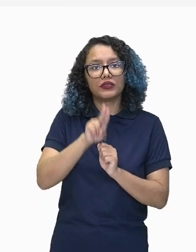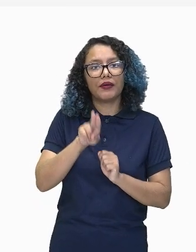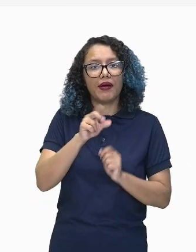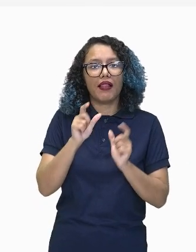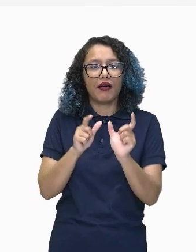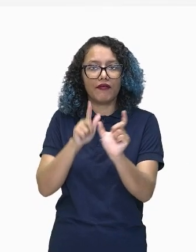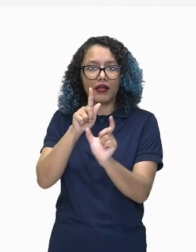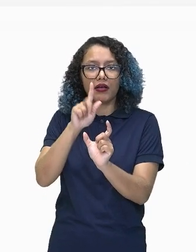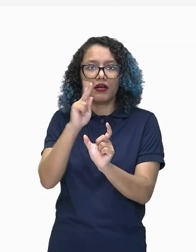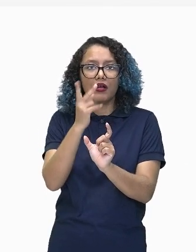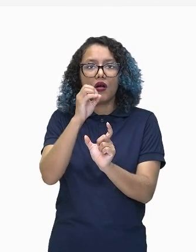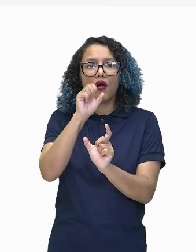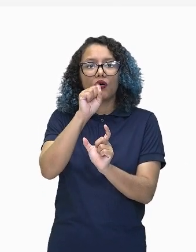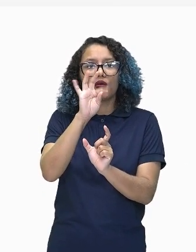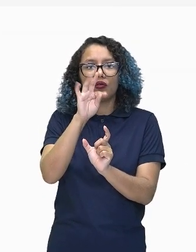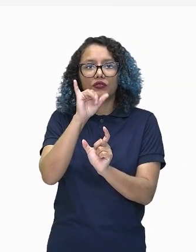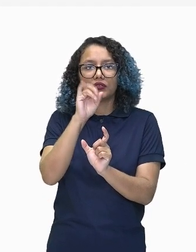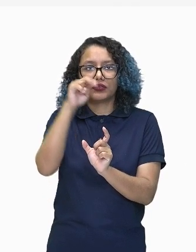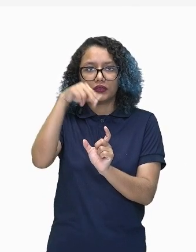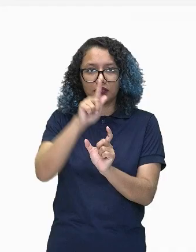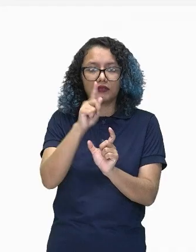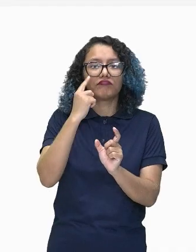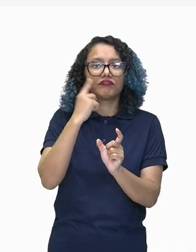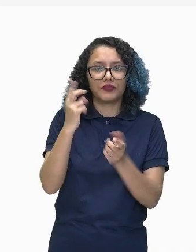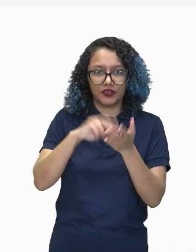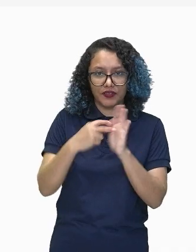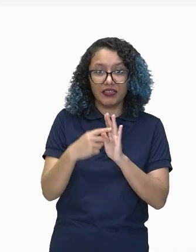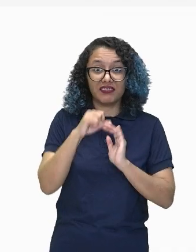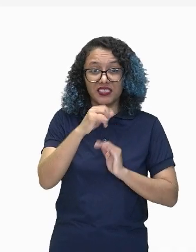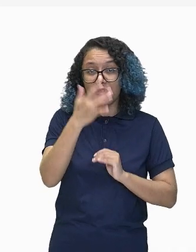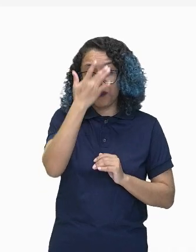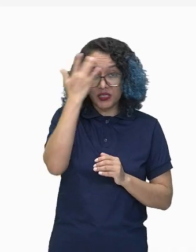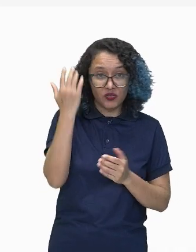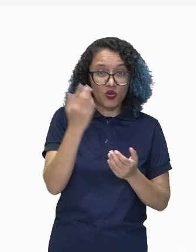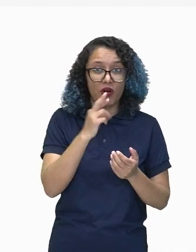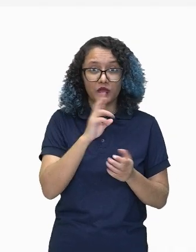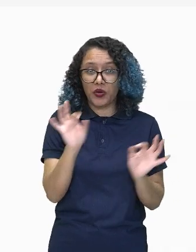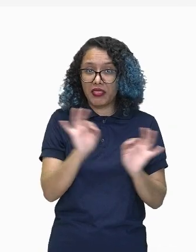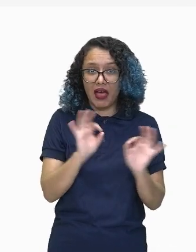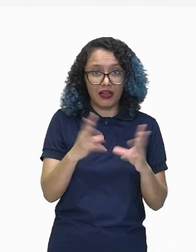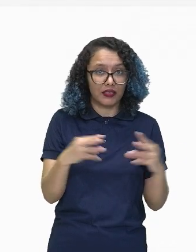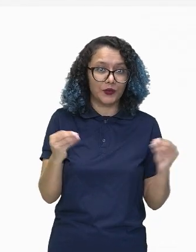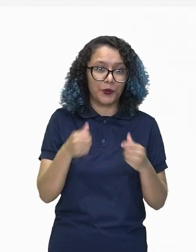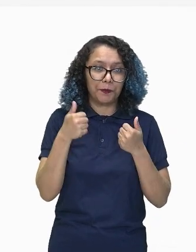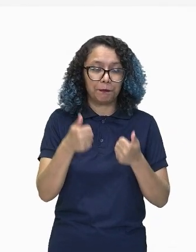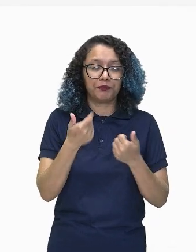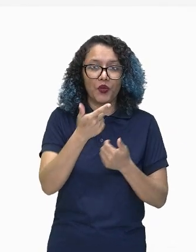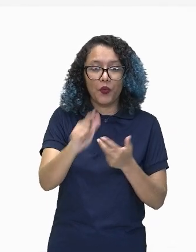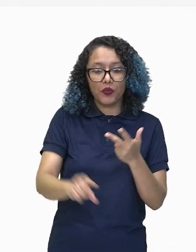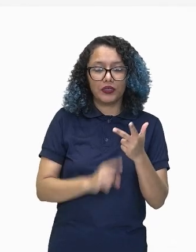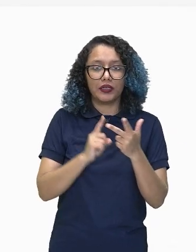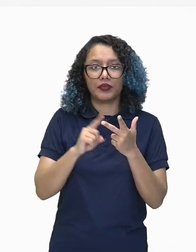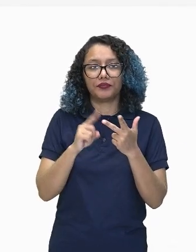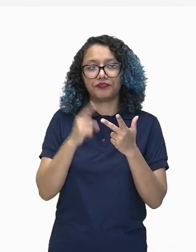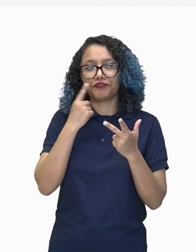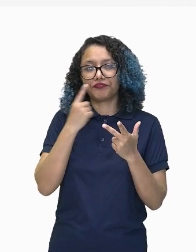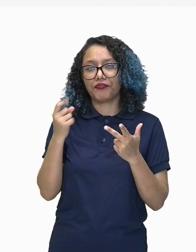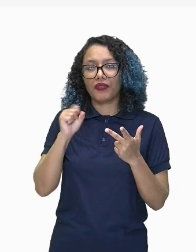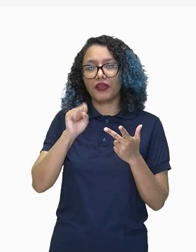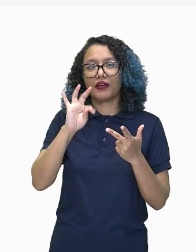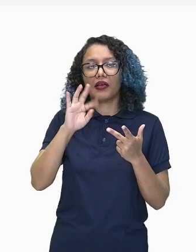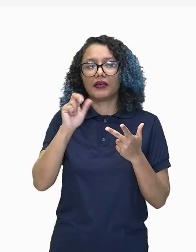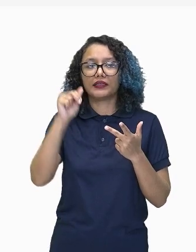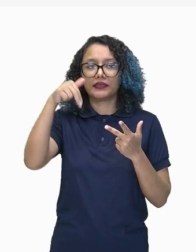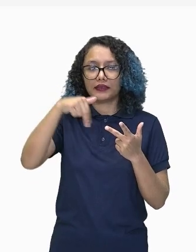você vê que o ghost tem esse sentido aí de quando a pessoa simplesmente desaparece. Temos outra palavra importante aqui,